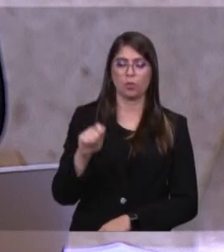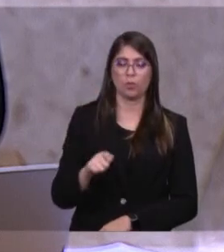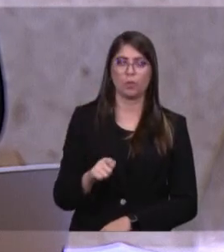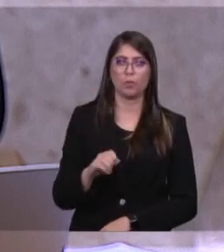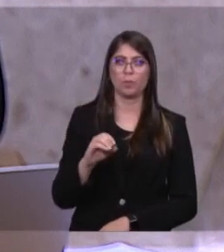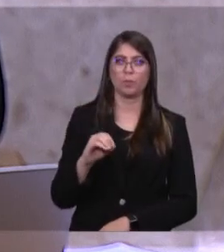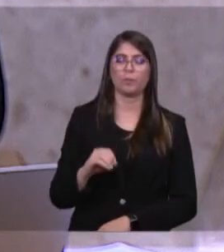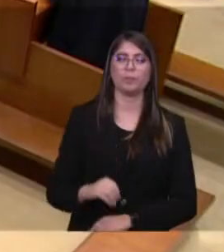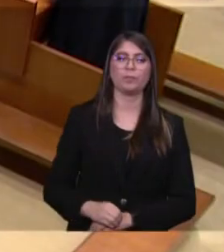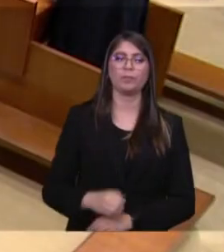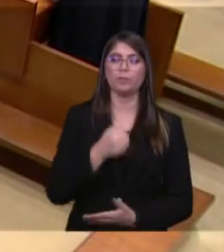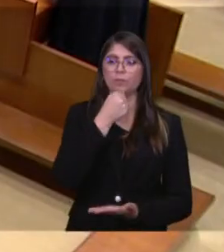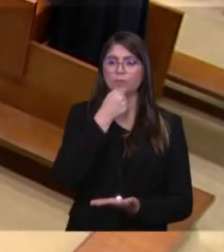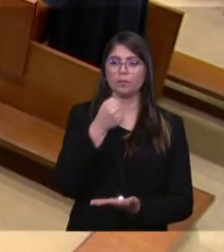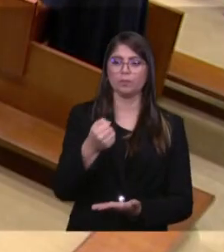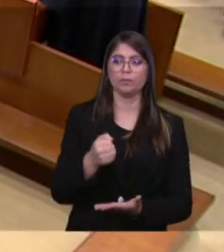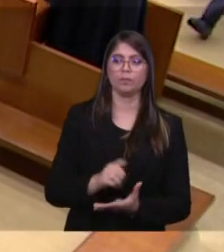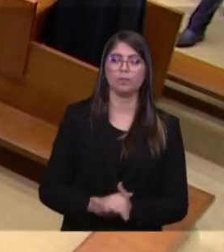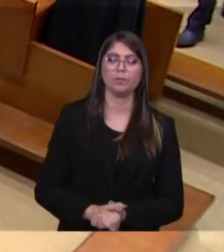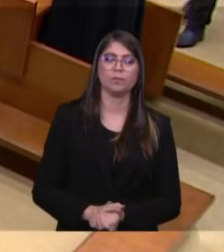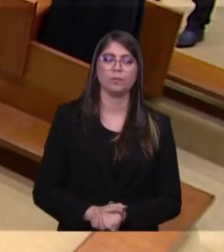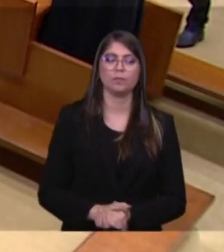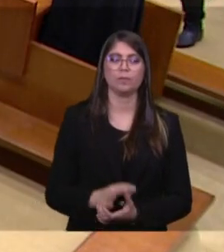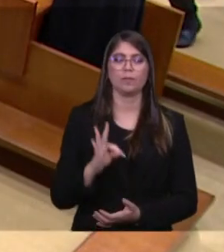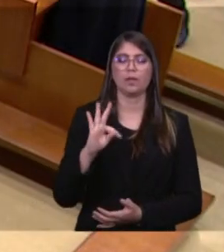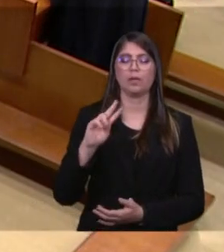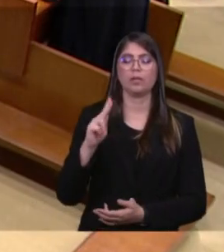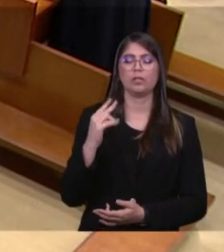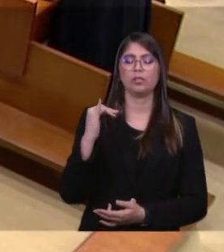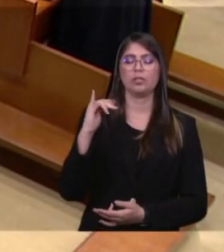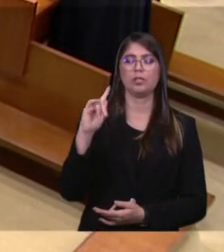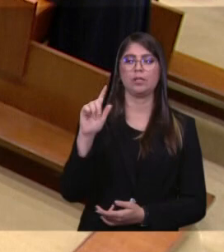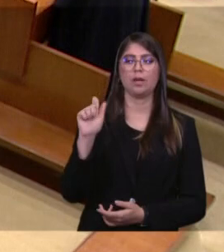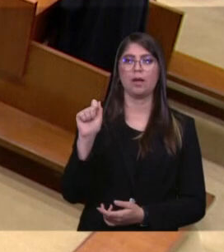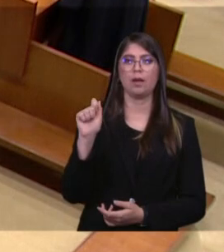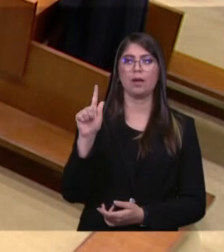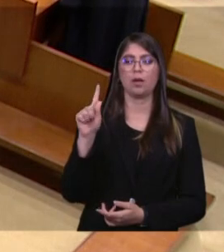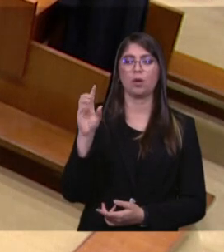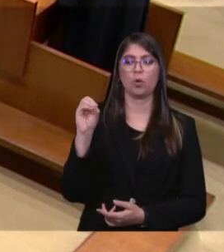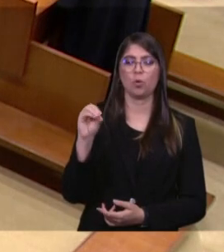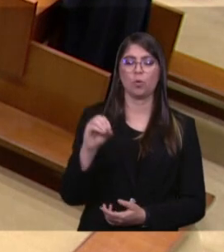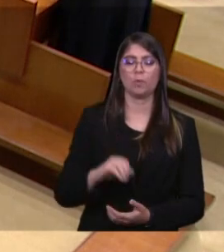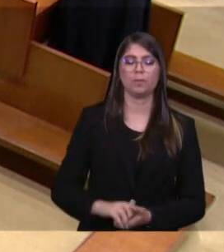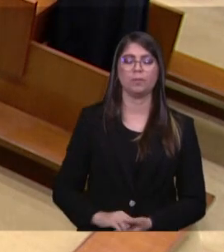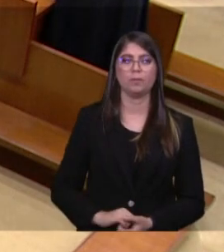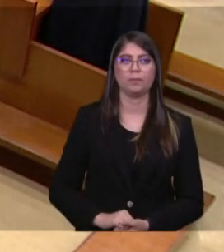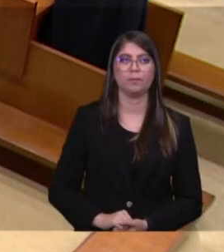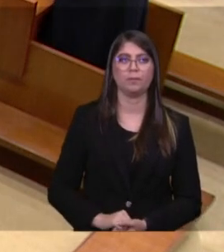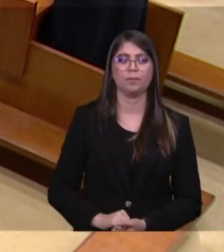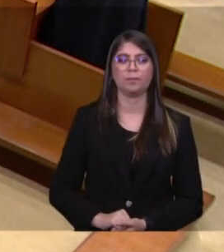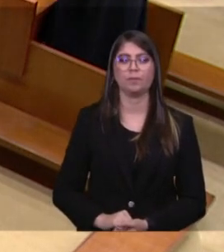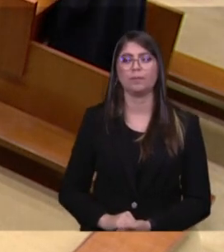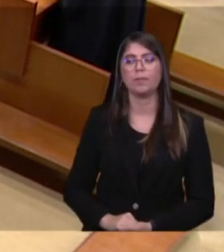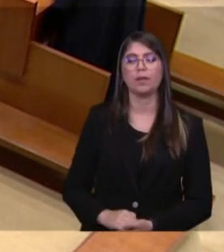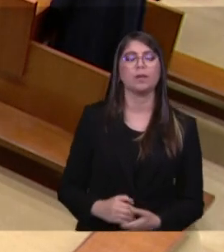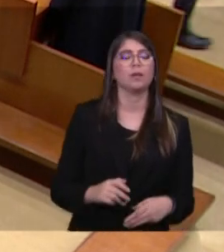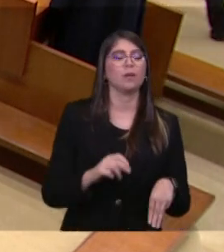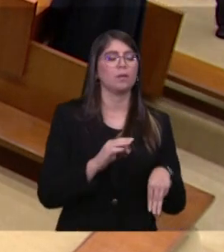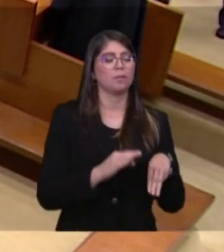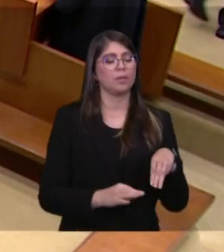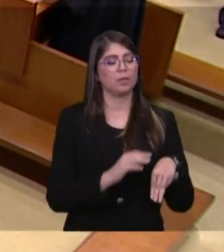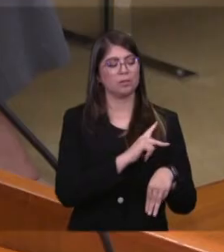A senhora tem a palavra. Excelentíssimo senhor